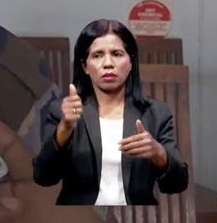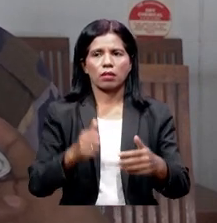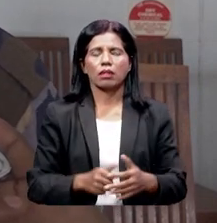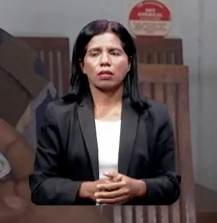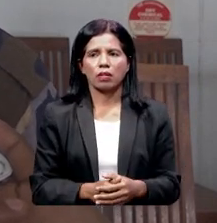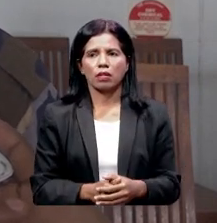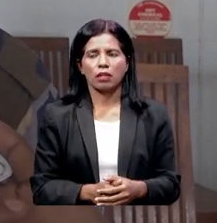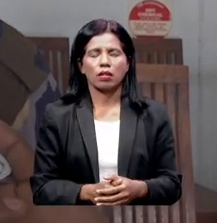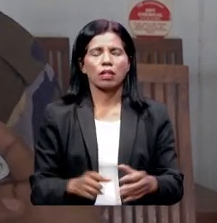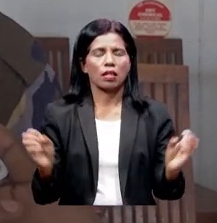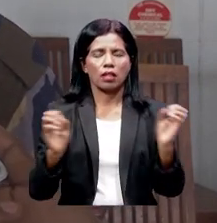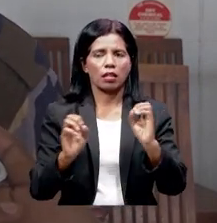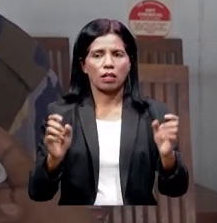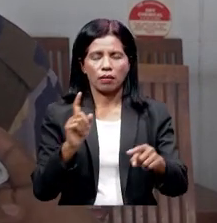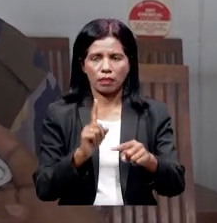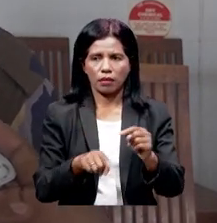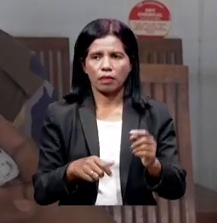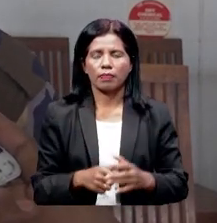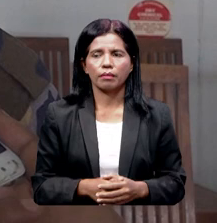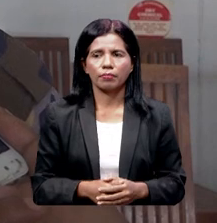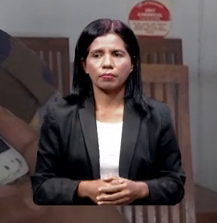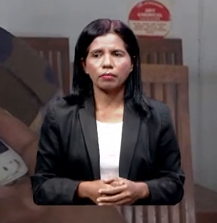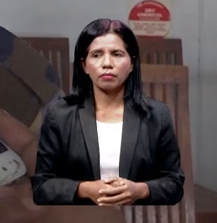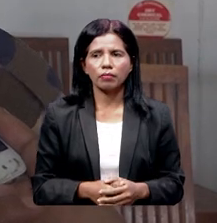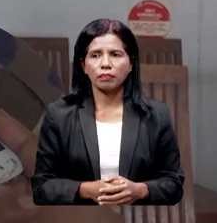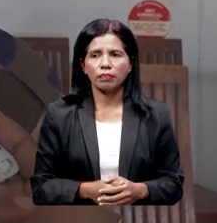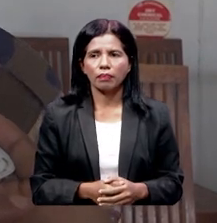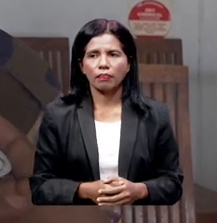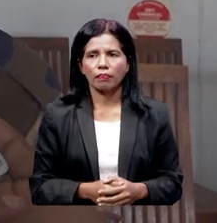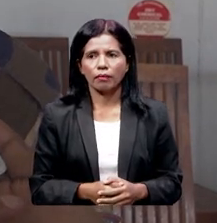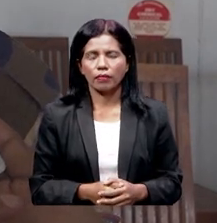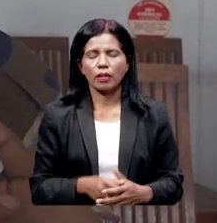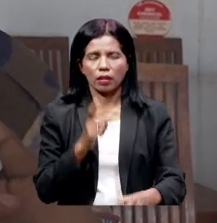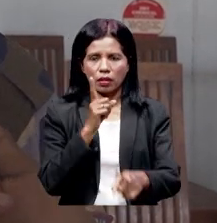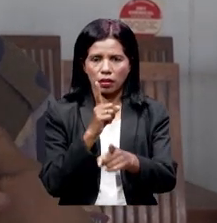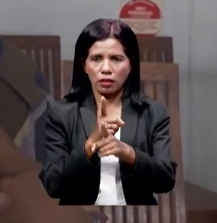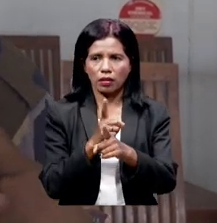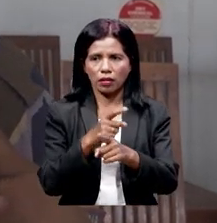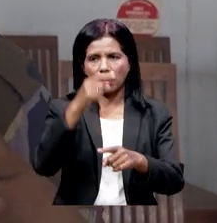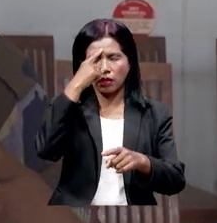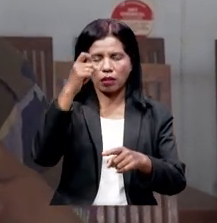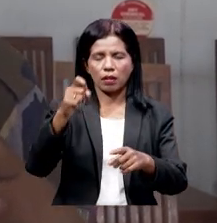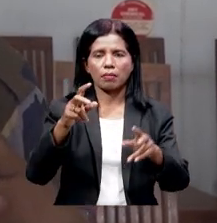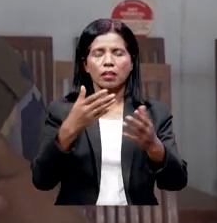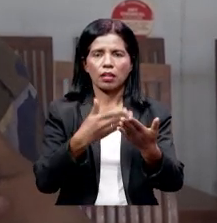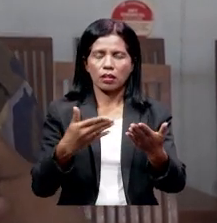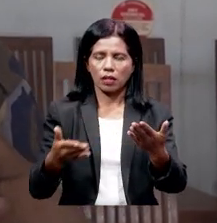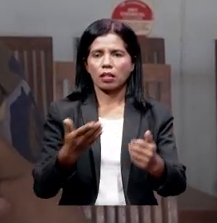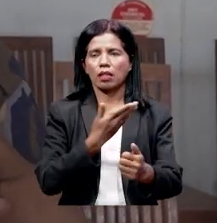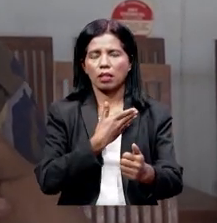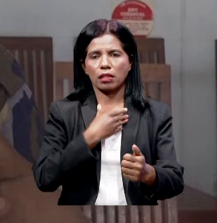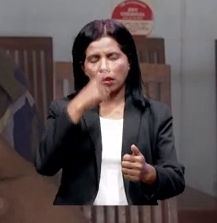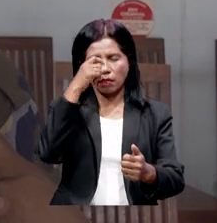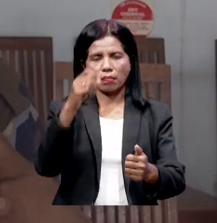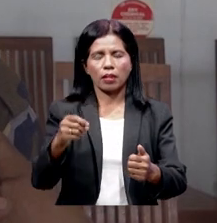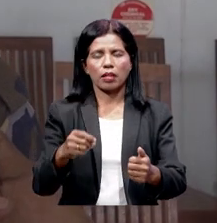latame tene kakutaka akal sehat itu gimana. Nebe, claro que tambah de preço sasan, tambah distância,